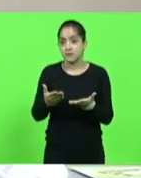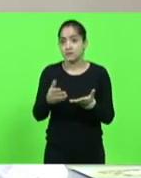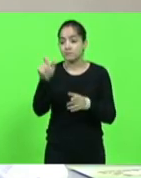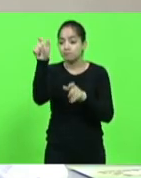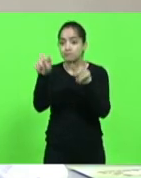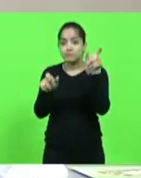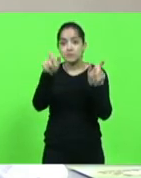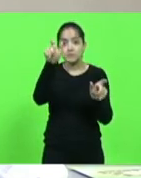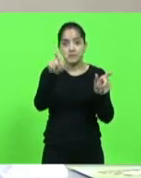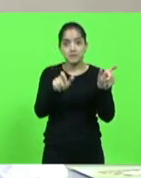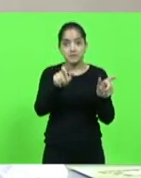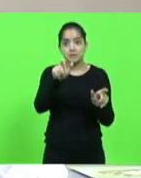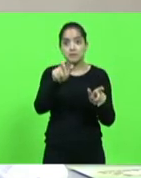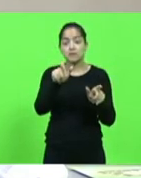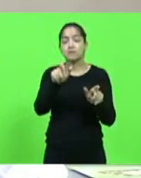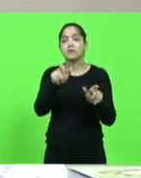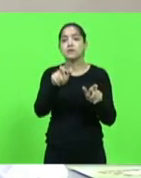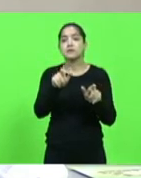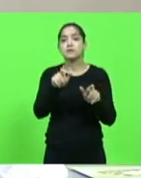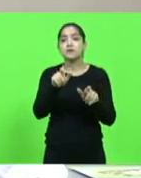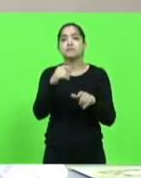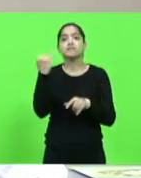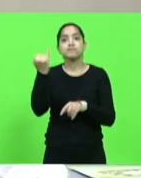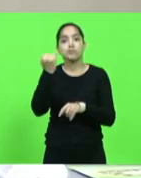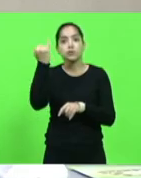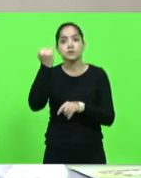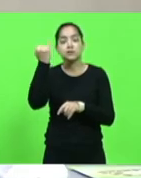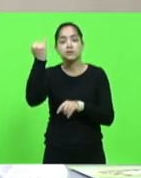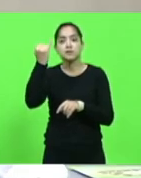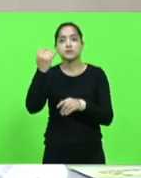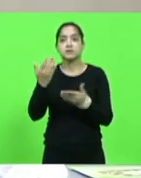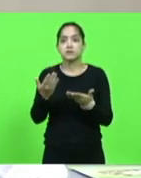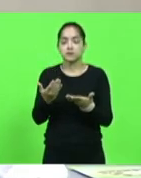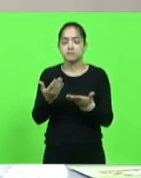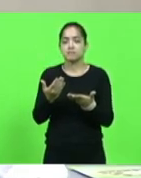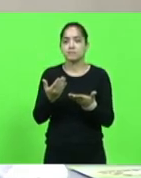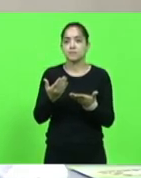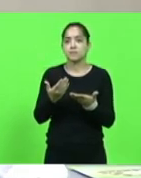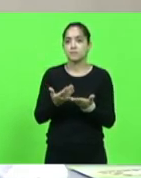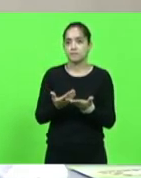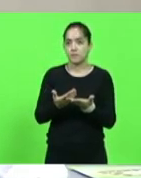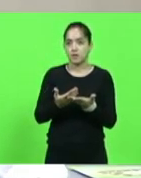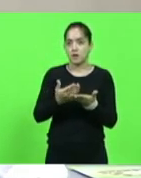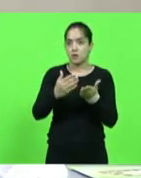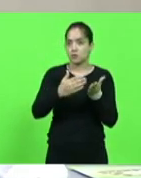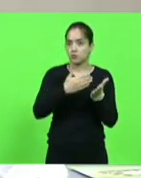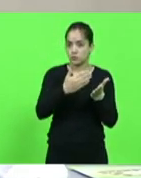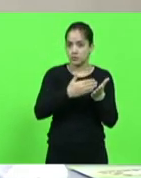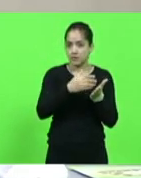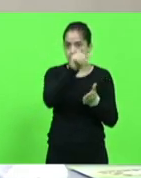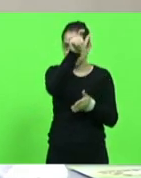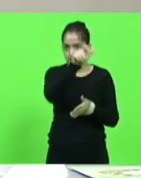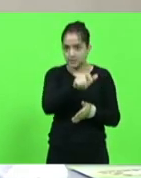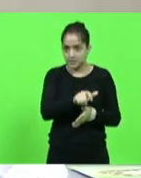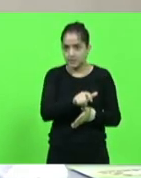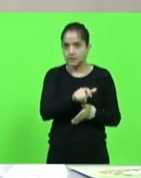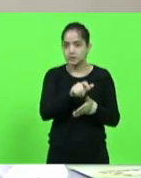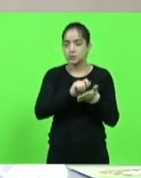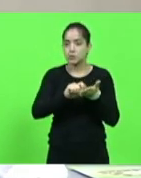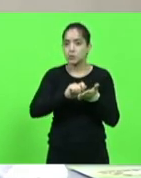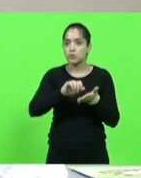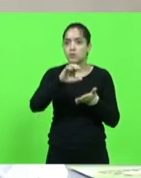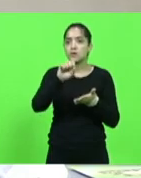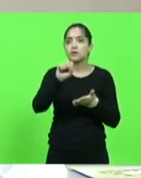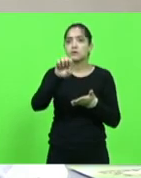pessoas cujas referências que são mais próximas, como o jornalista e cronista Sérgio da